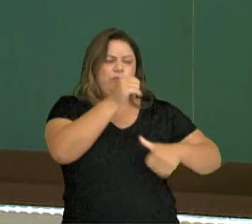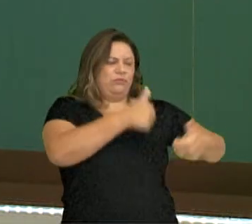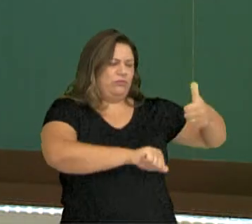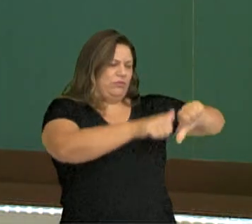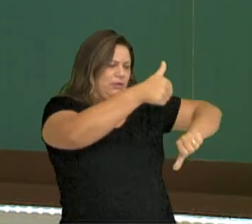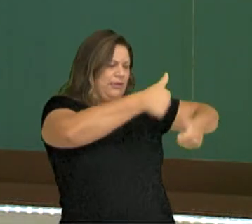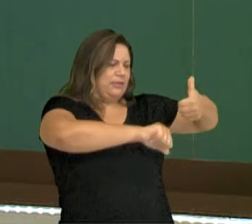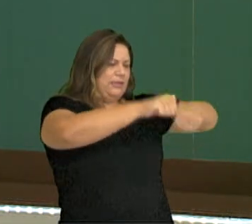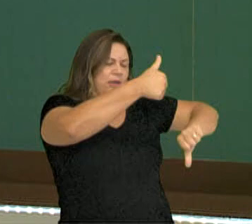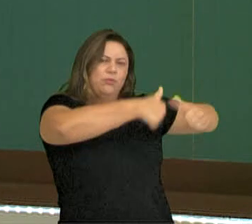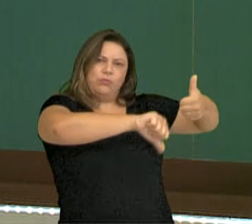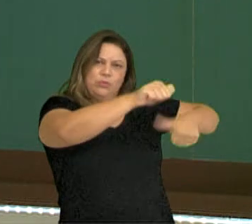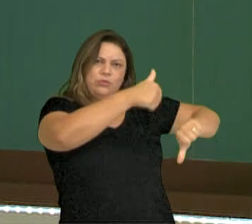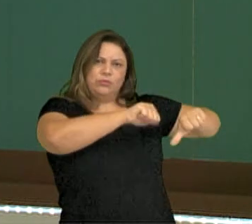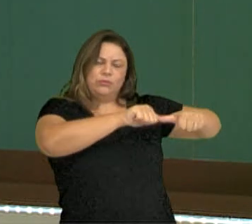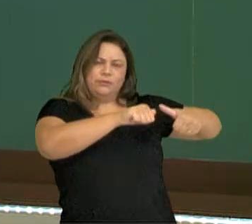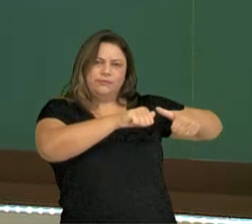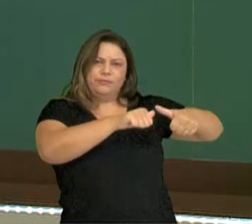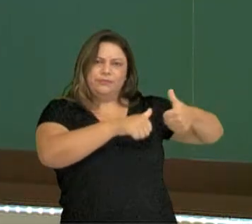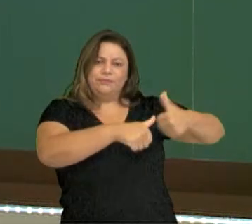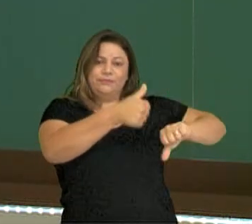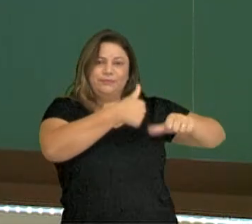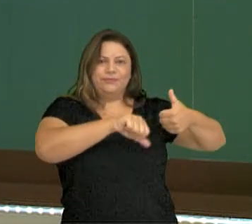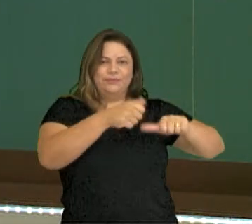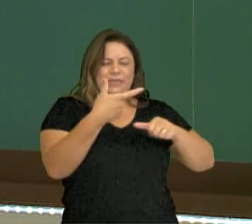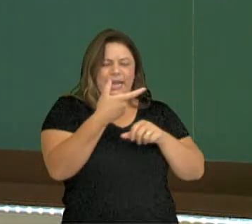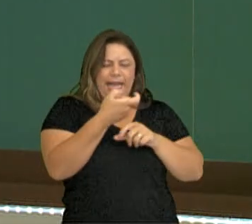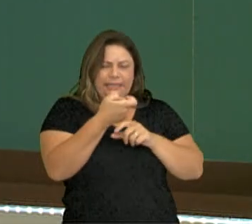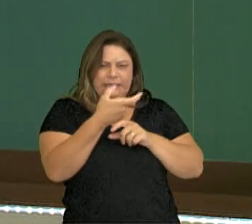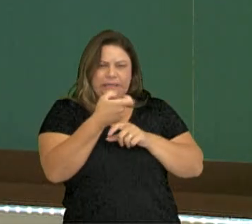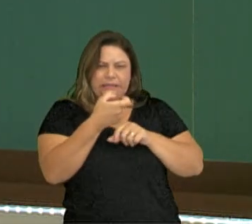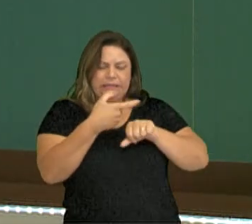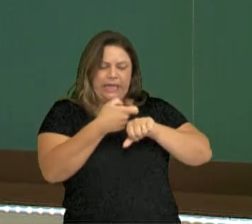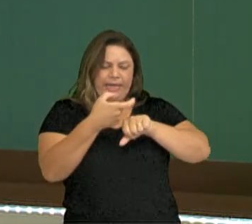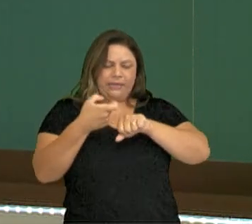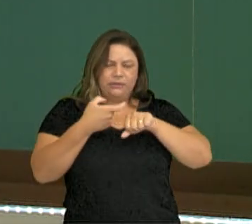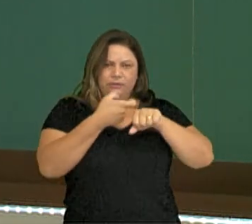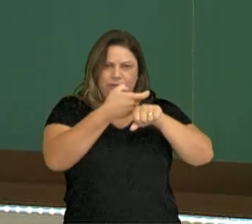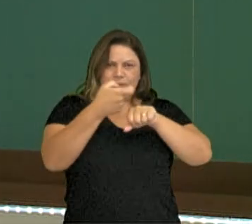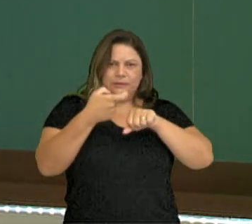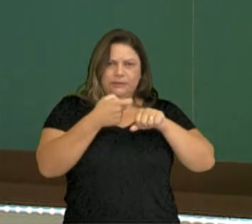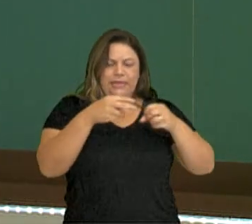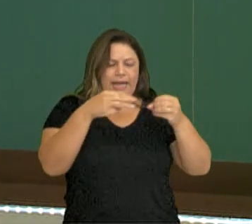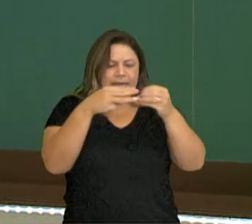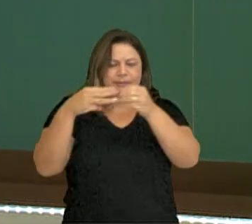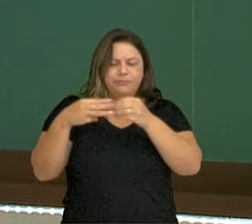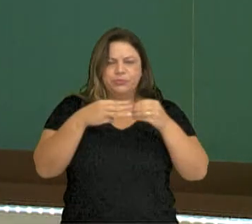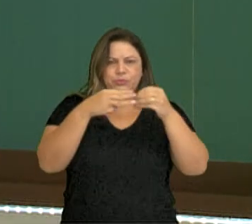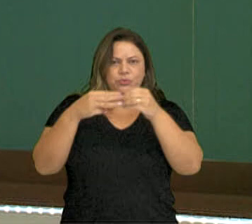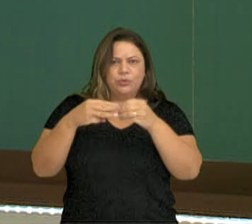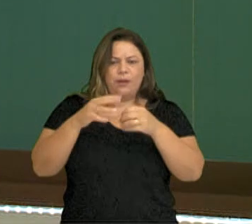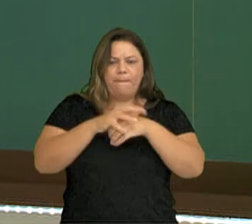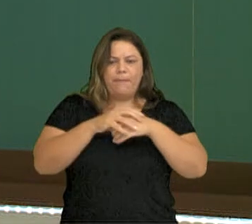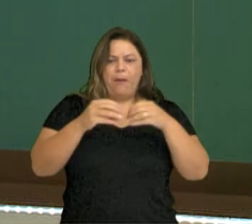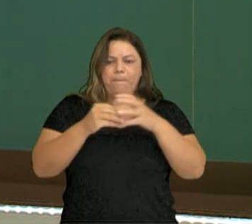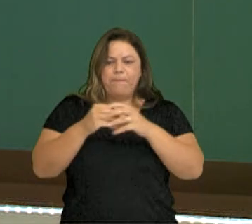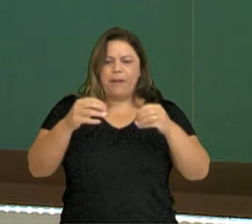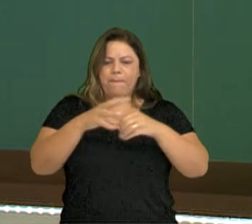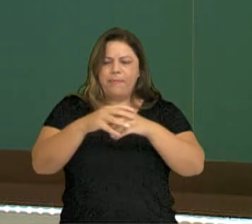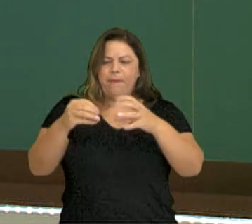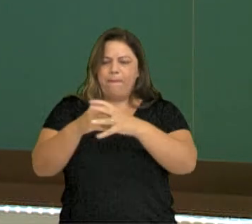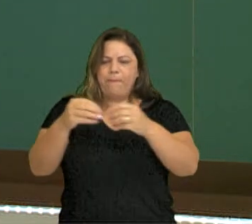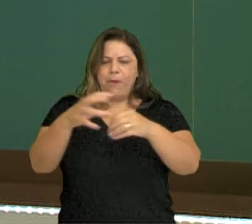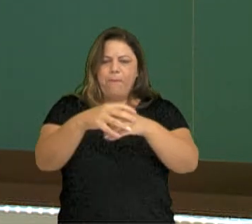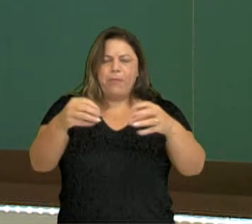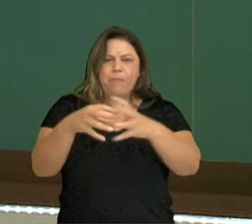Os cientistas infectam células com o vírus para que ele se multiplique. Então, os vírus são coletados dessas células que foram contaminadas